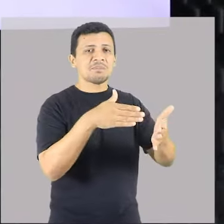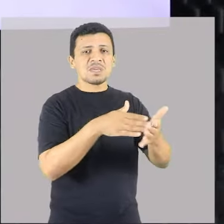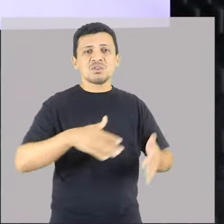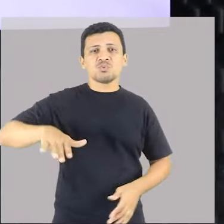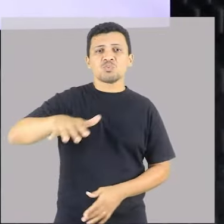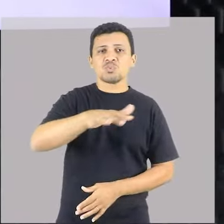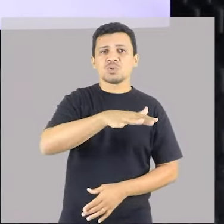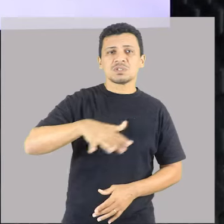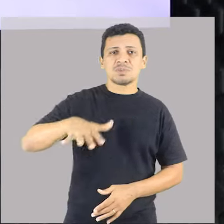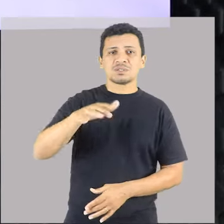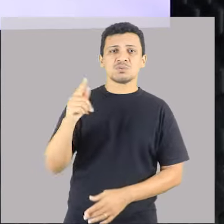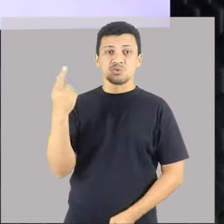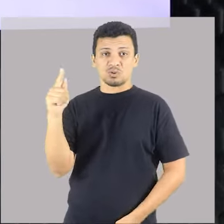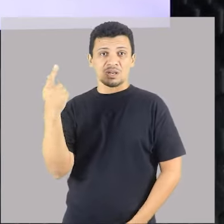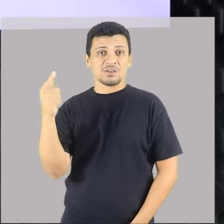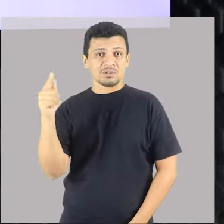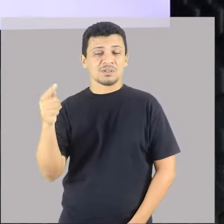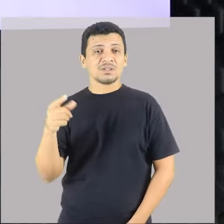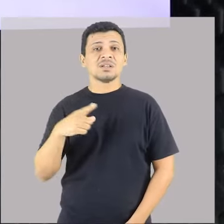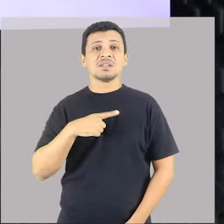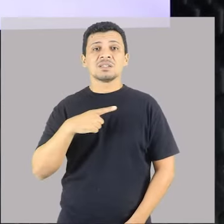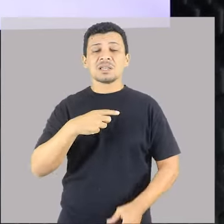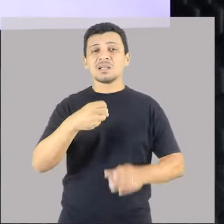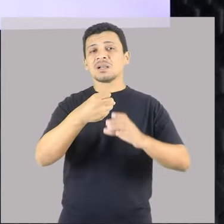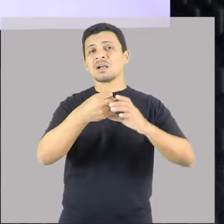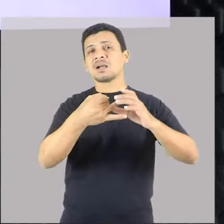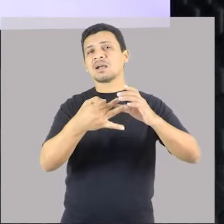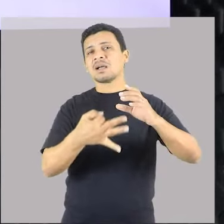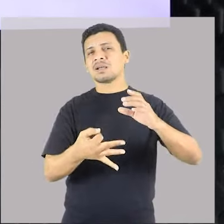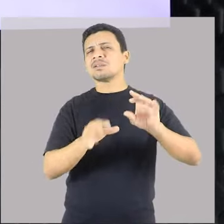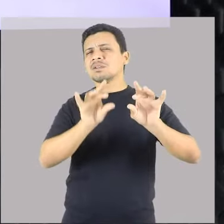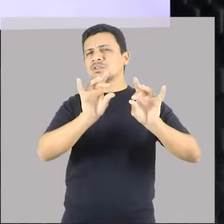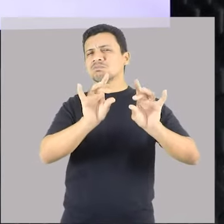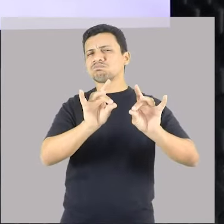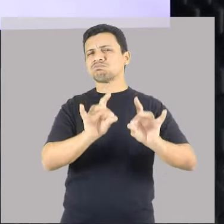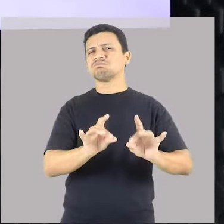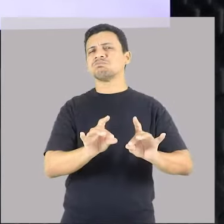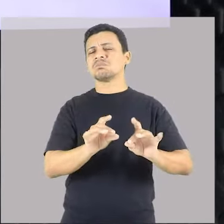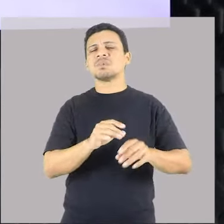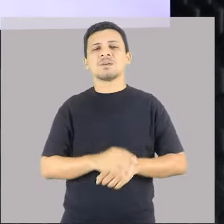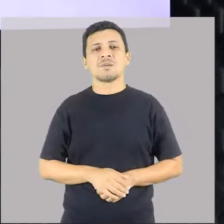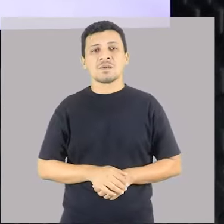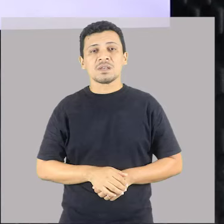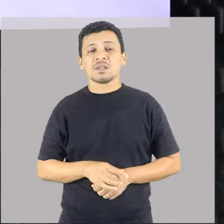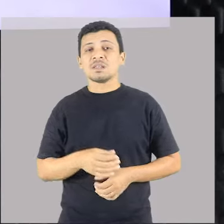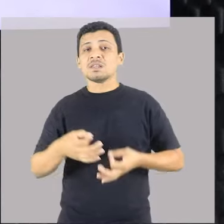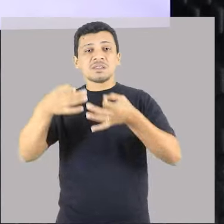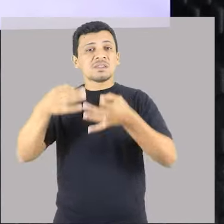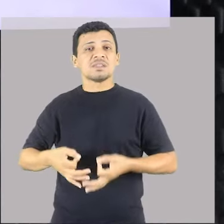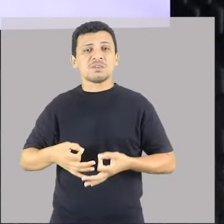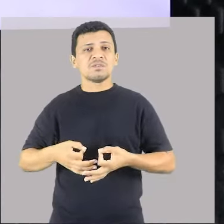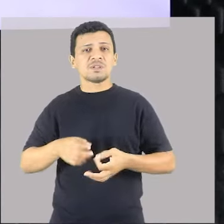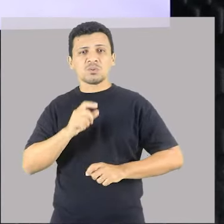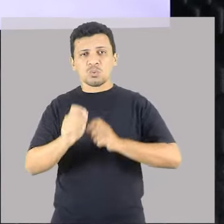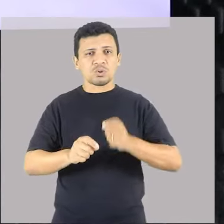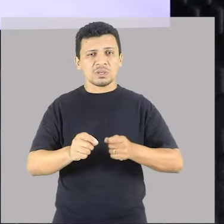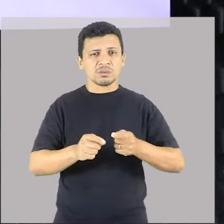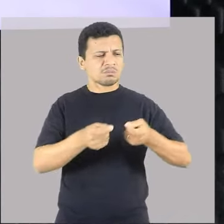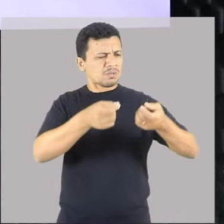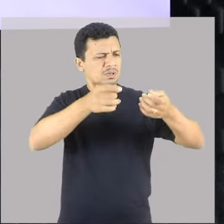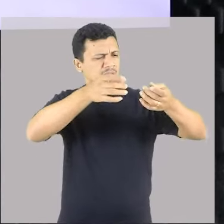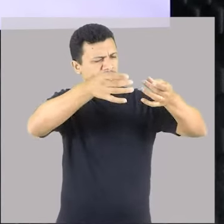entendimento desse espaço a partir de características específicas eu estabeleço critérios e a partir